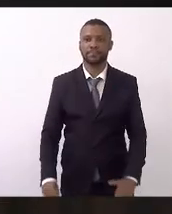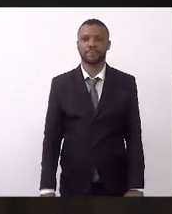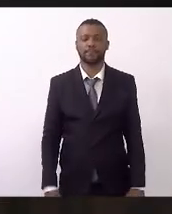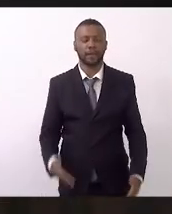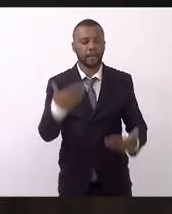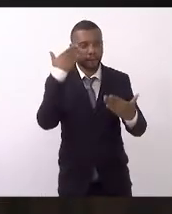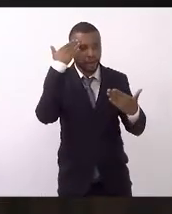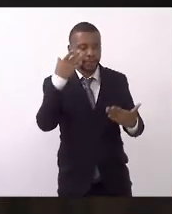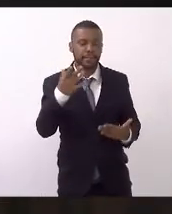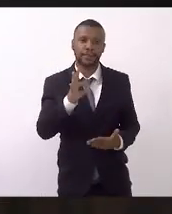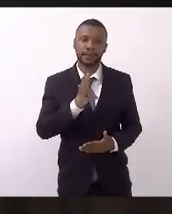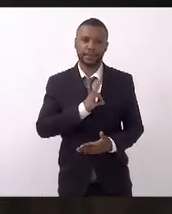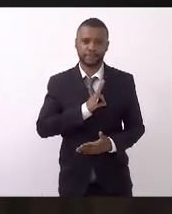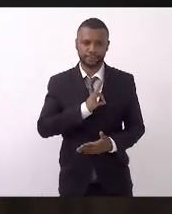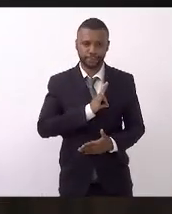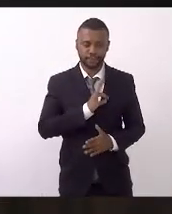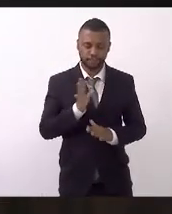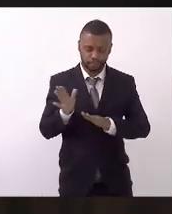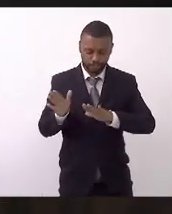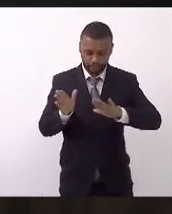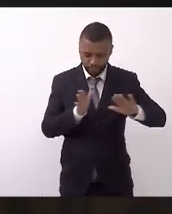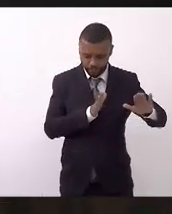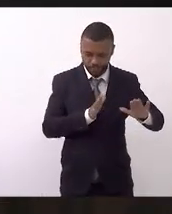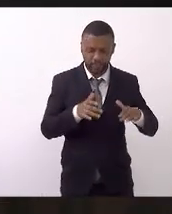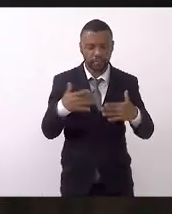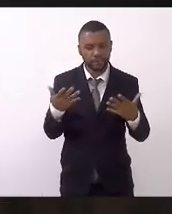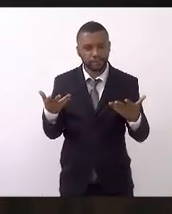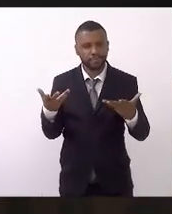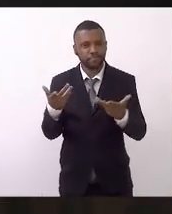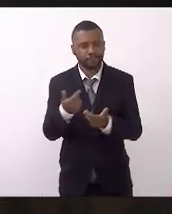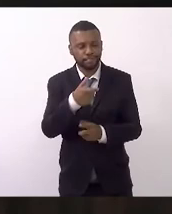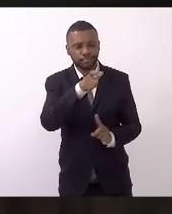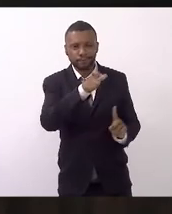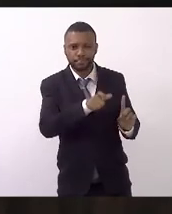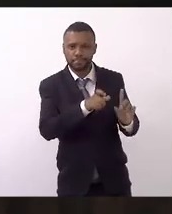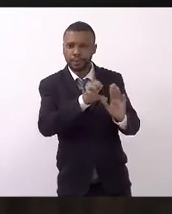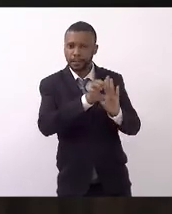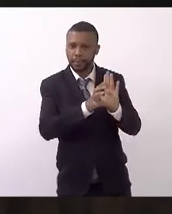Obrigada, deputada Marta Rocha. Excelente emenda.